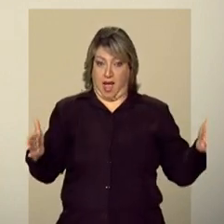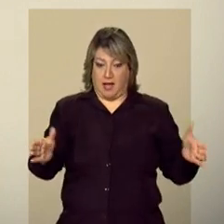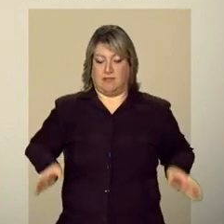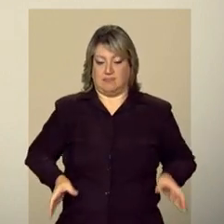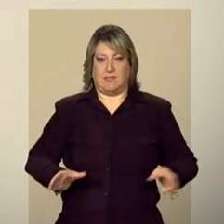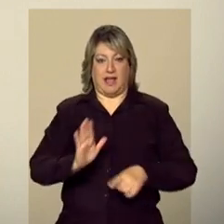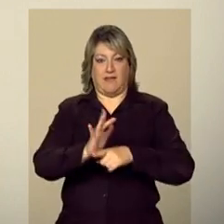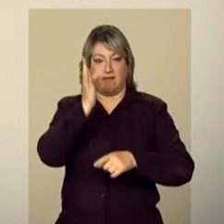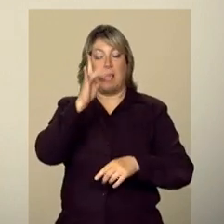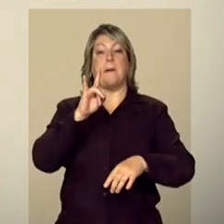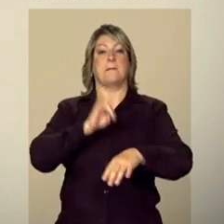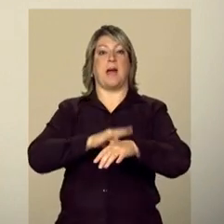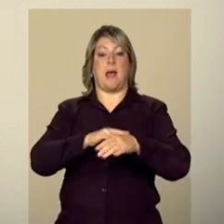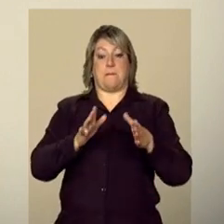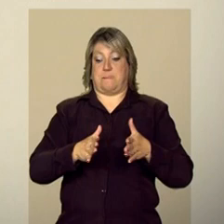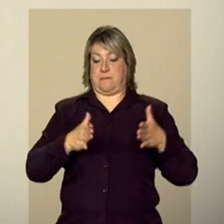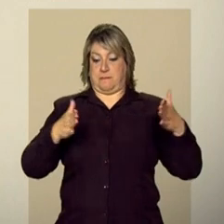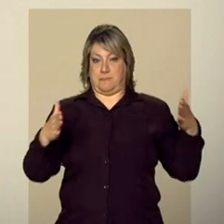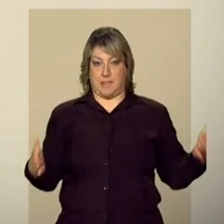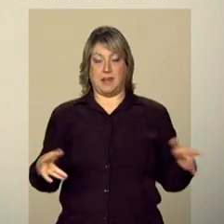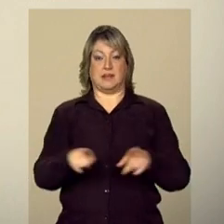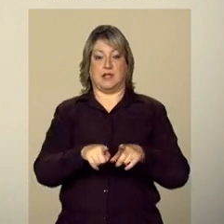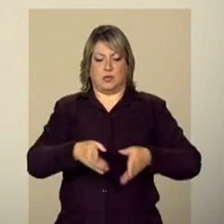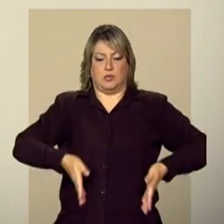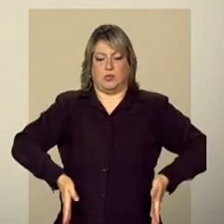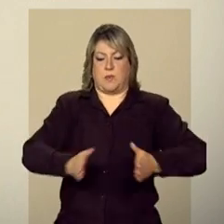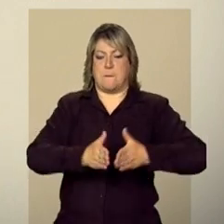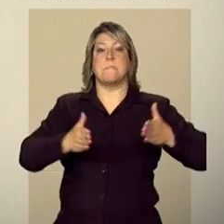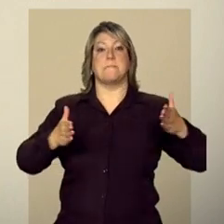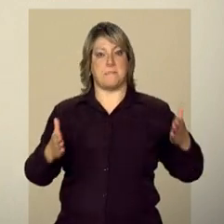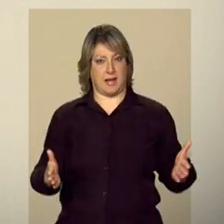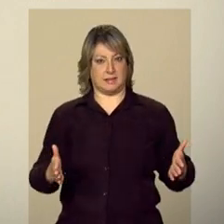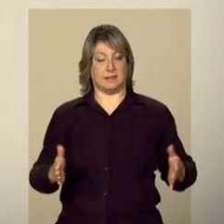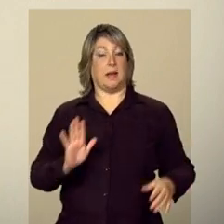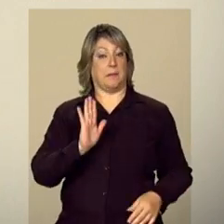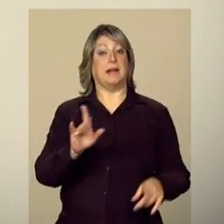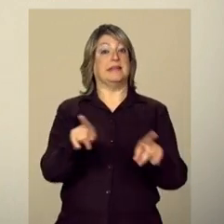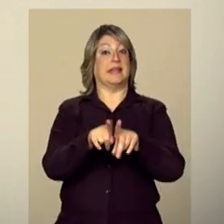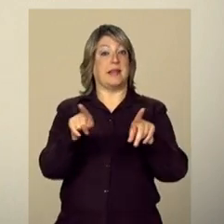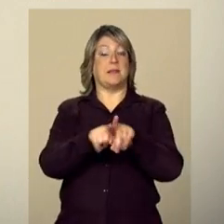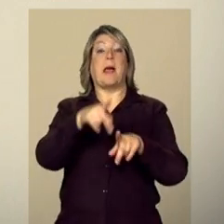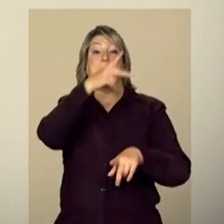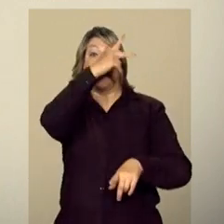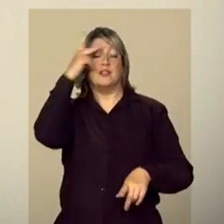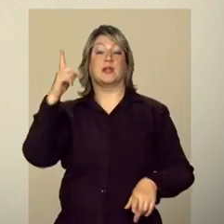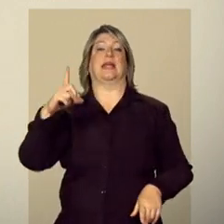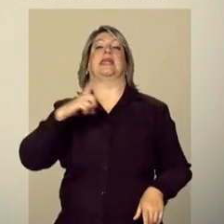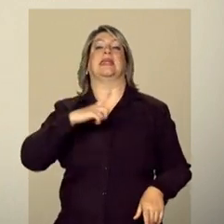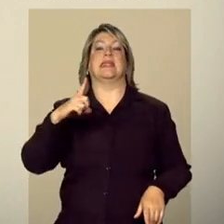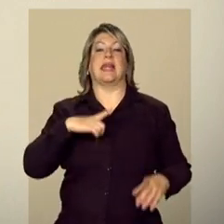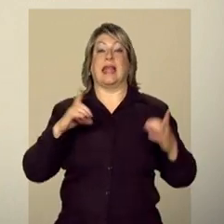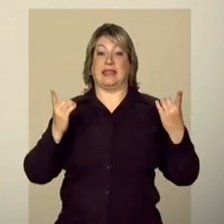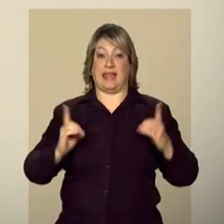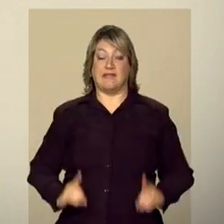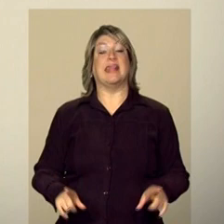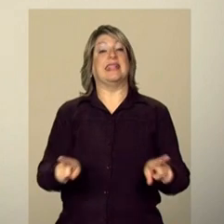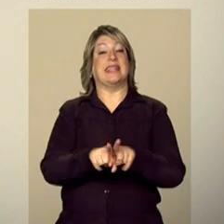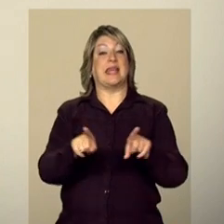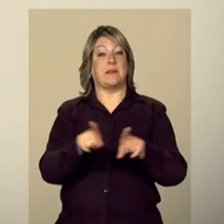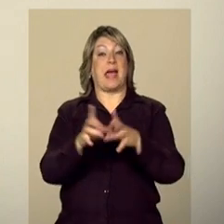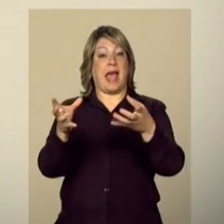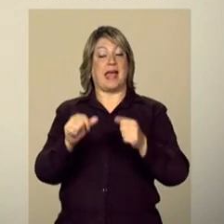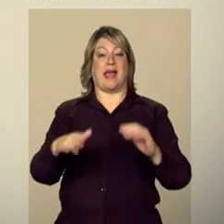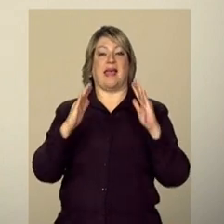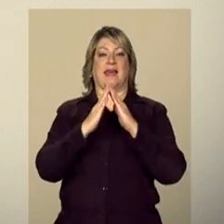banheiros mais espaçosos corredores mais amplos além disso a pessoa com deficiência também recebe a